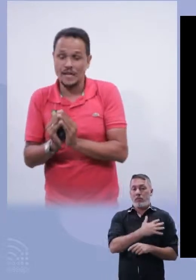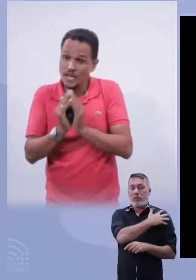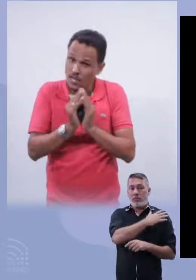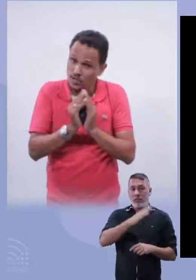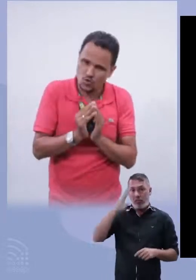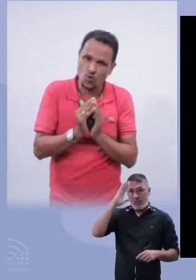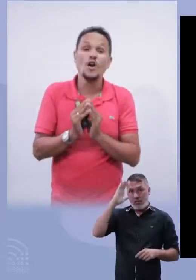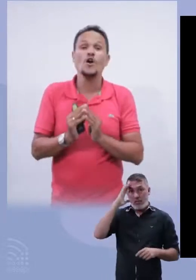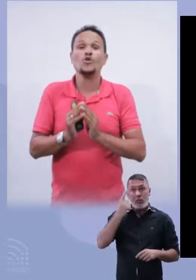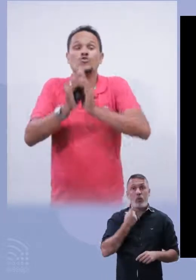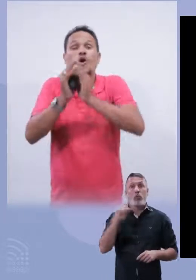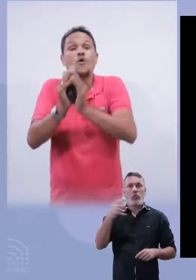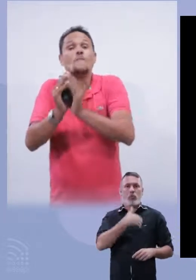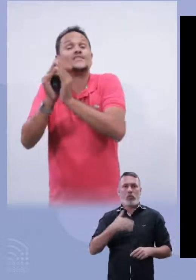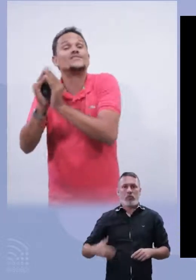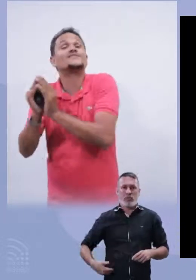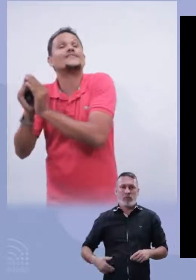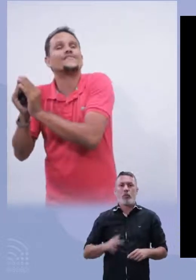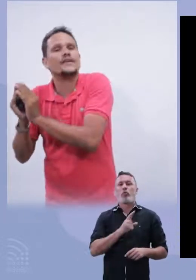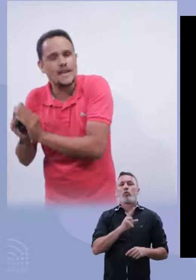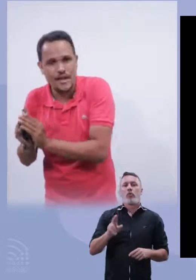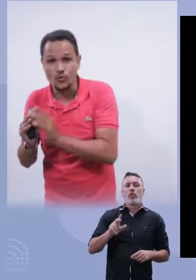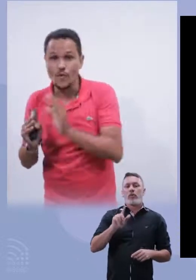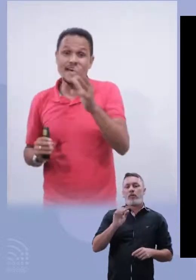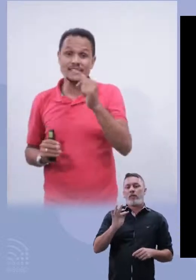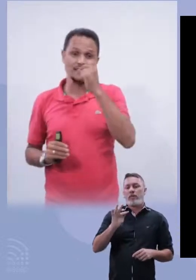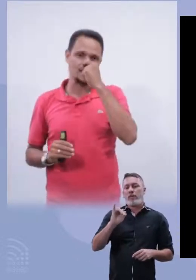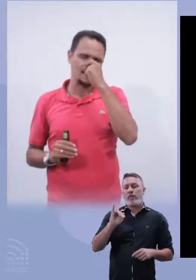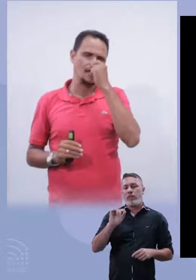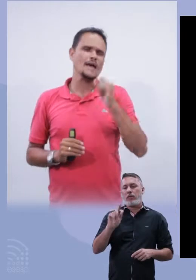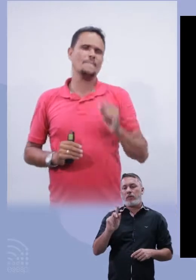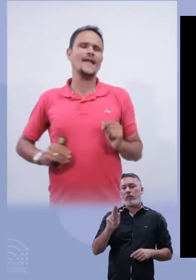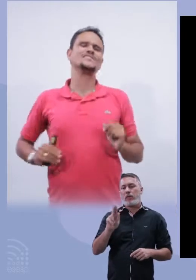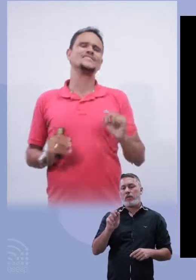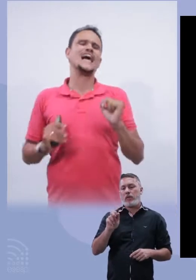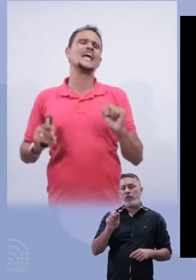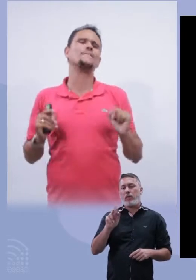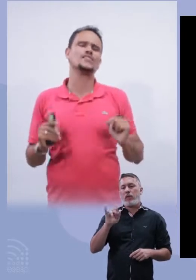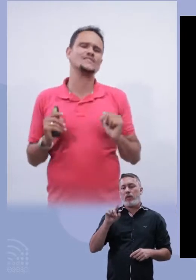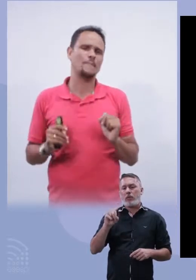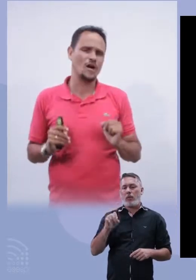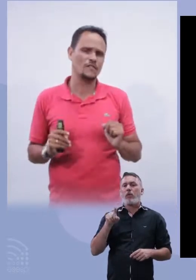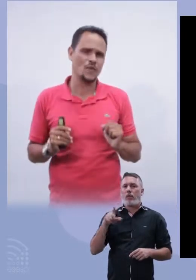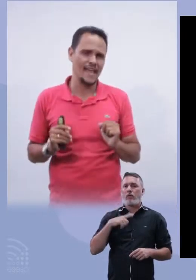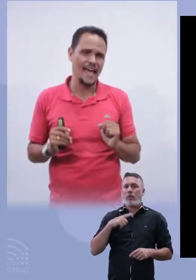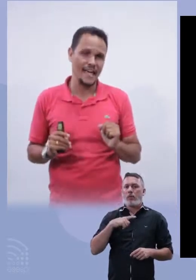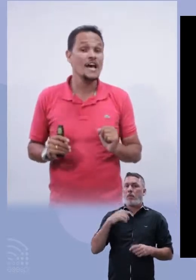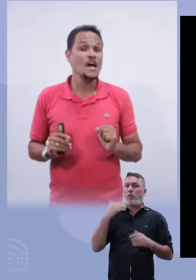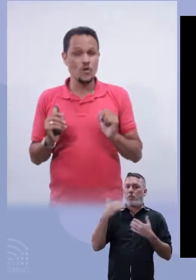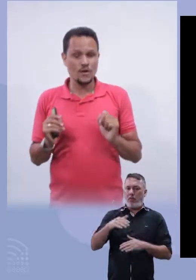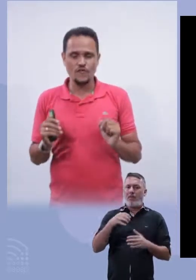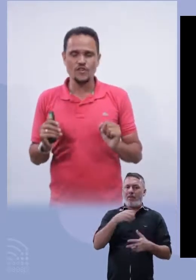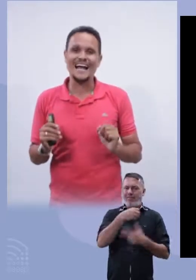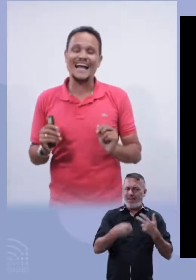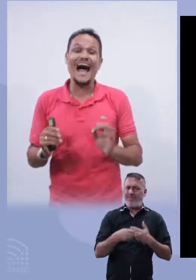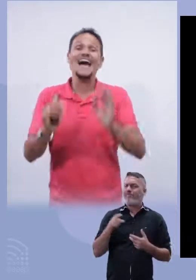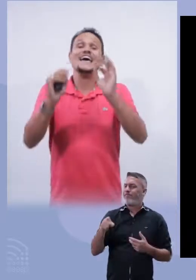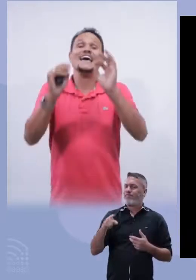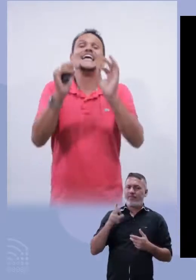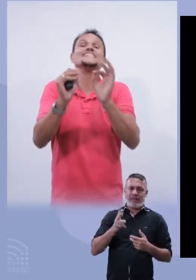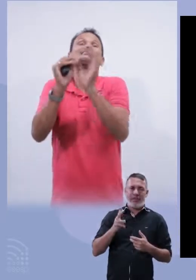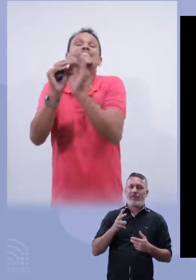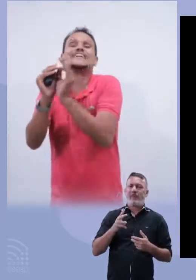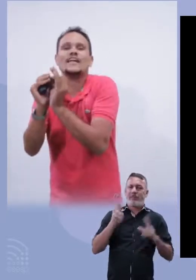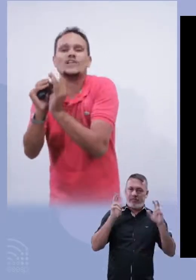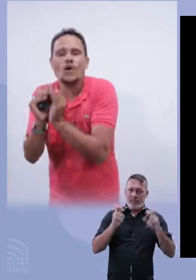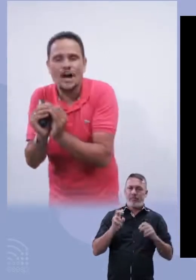militar. Isso, o João Batista Figueiredo. Esse sim merece destaque para a nossa prova do Enem. Por que eu vou destacar?